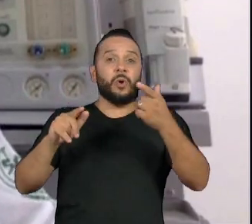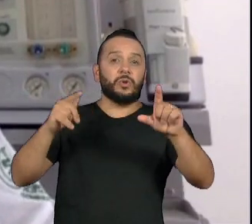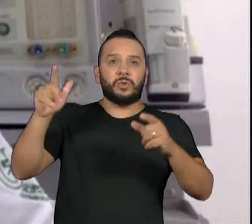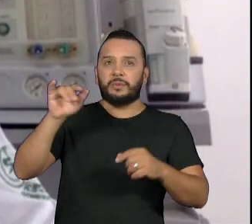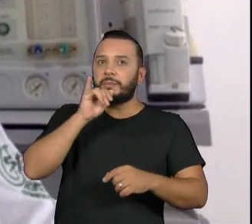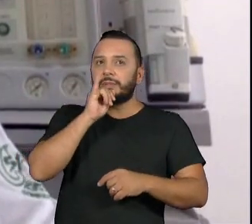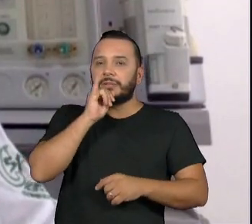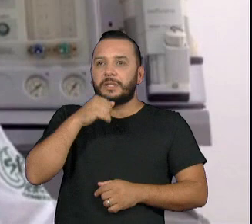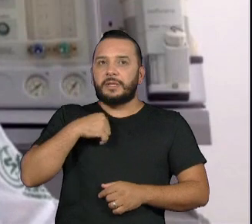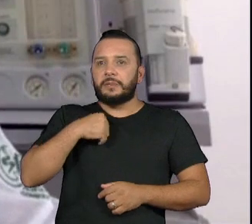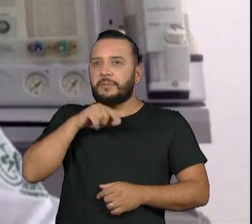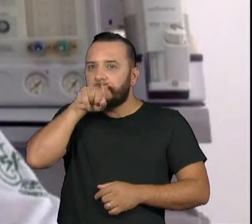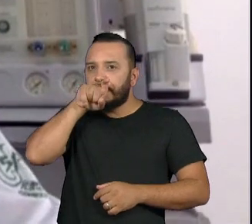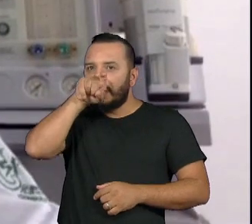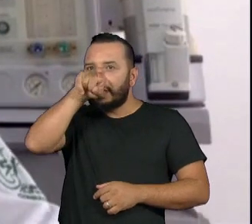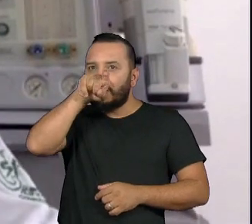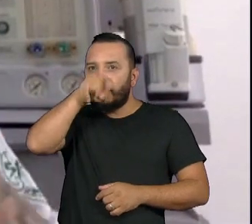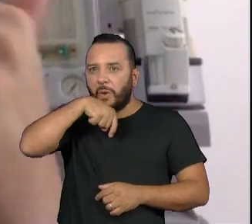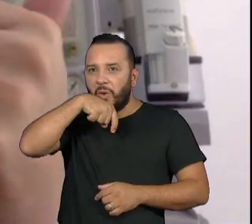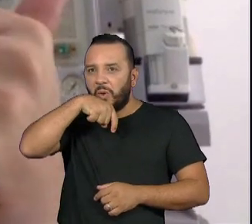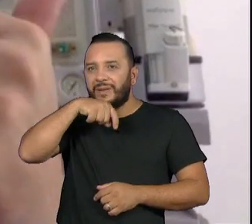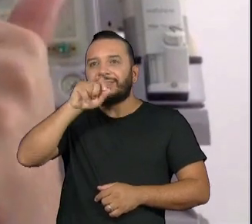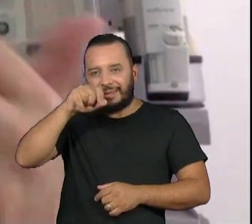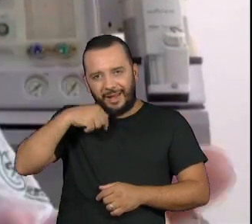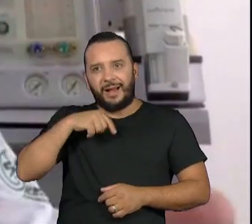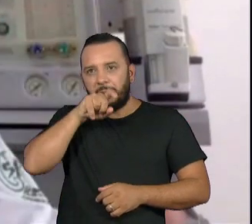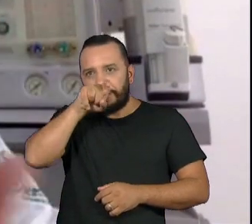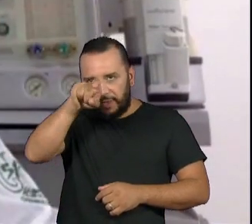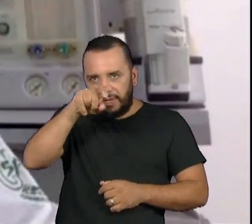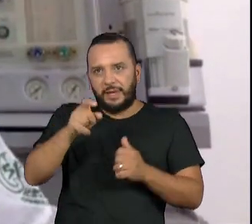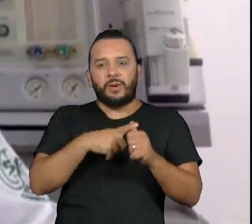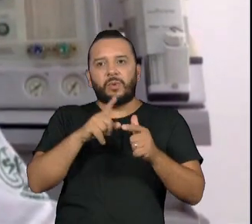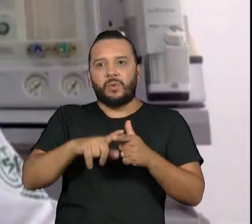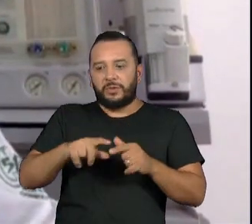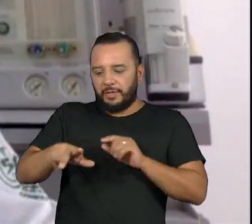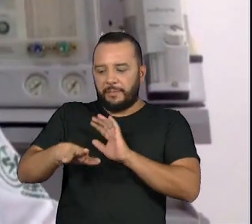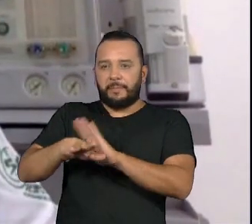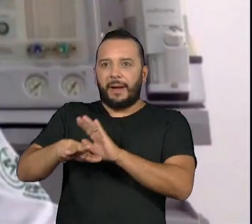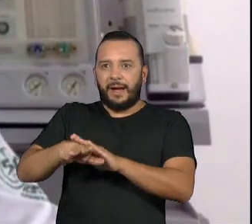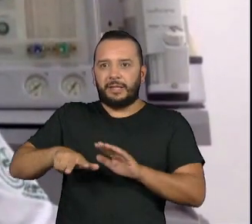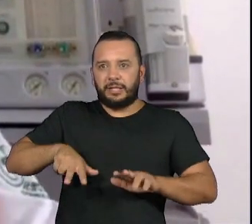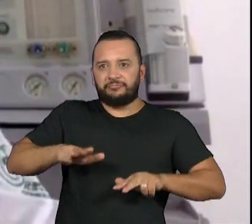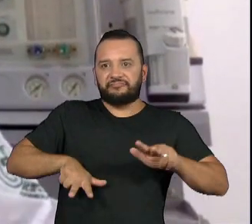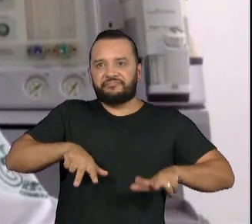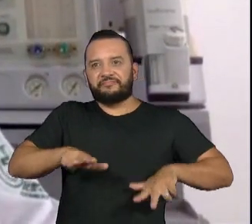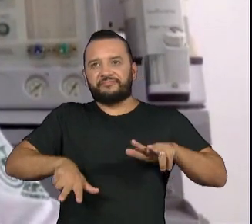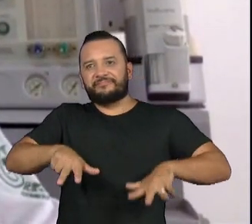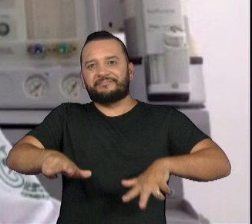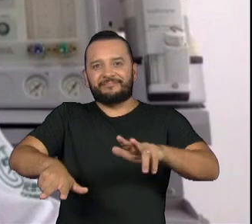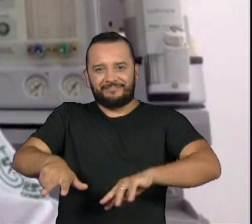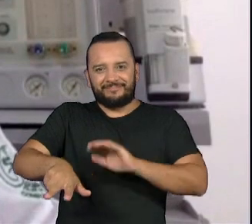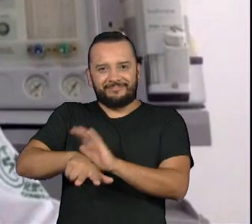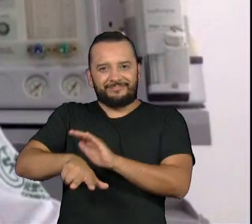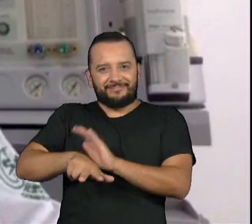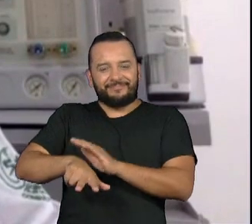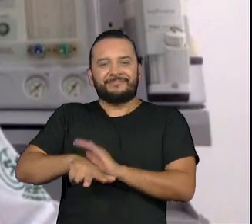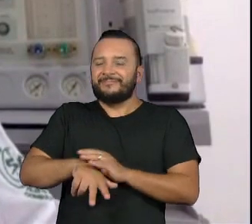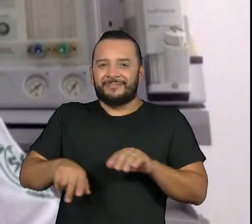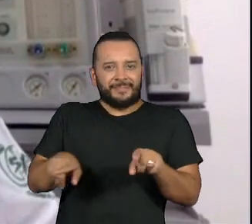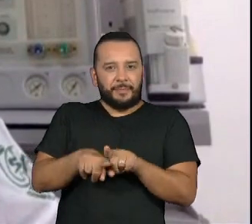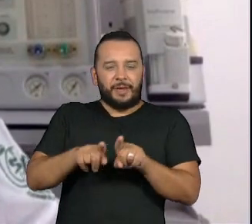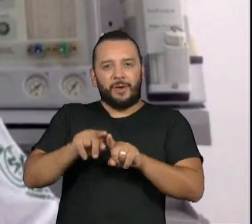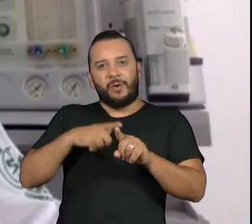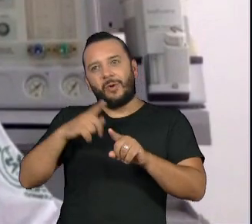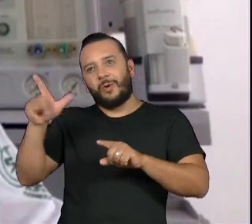por exemplo, prótese de bico em aves, prótese de patas, uma gama de materiais vem surgindo,